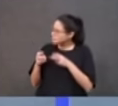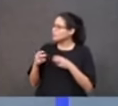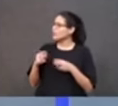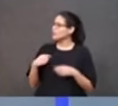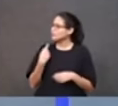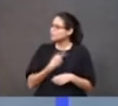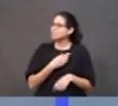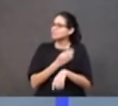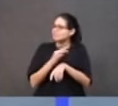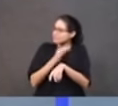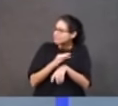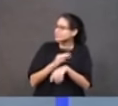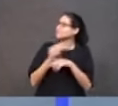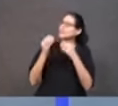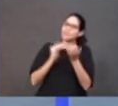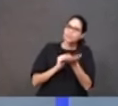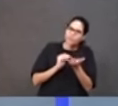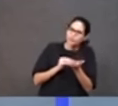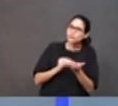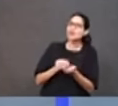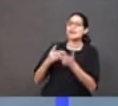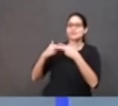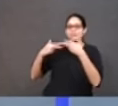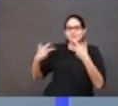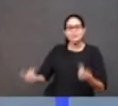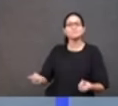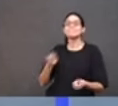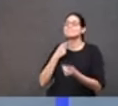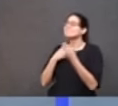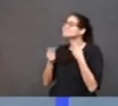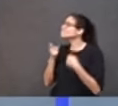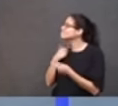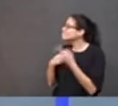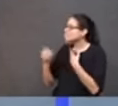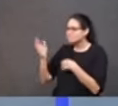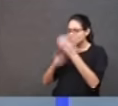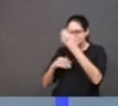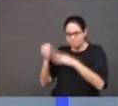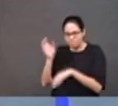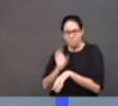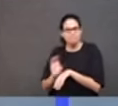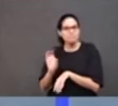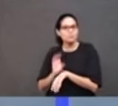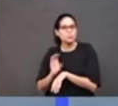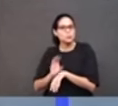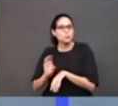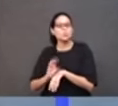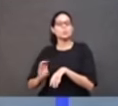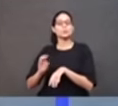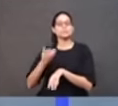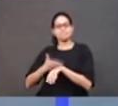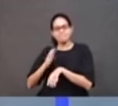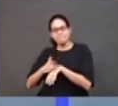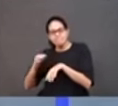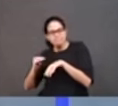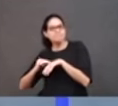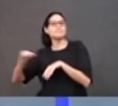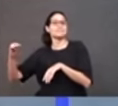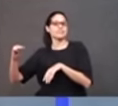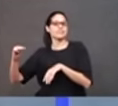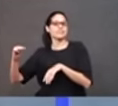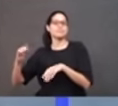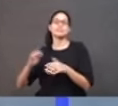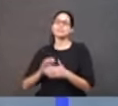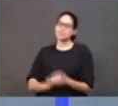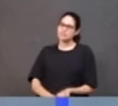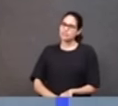técnicos administrativos, com relação a essa vontade de capacitar-se em nível de mestrado. E, ao final da sua fala, o senhor